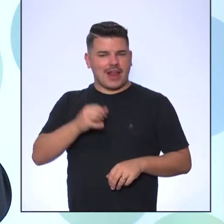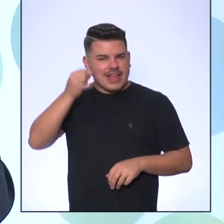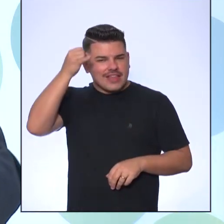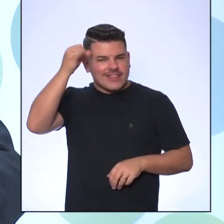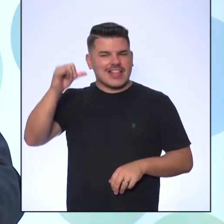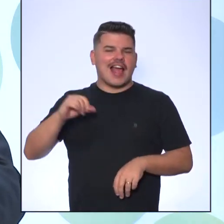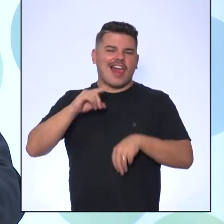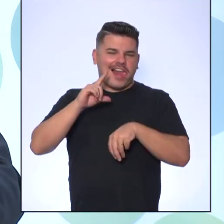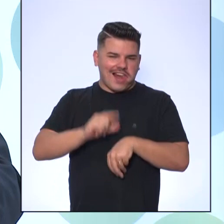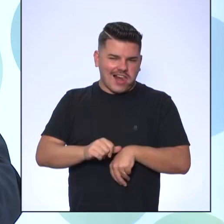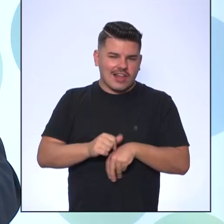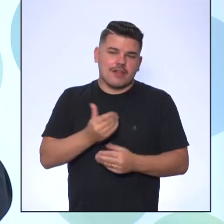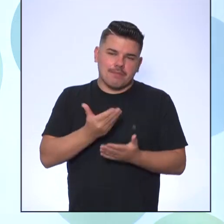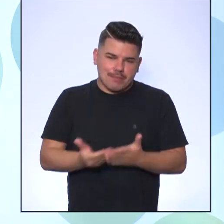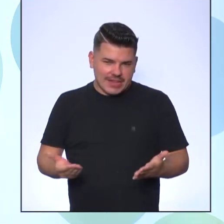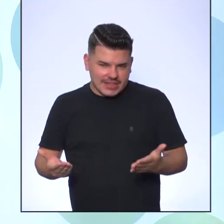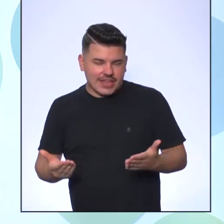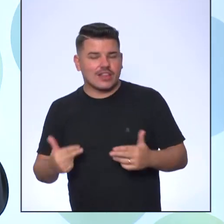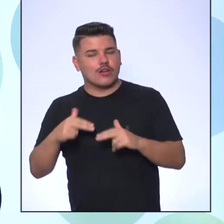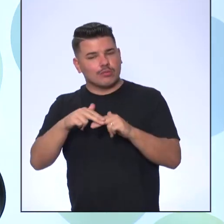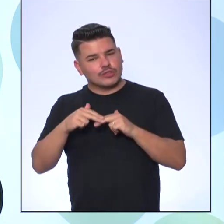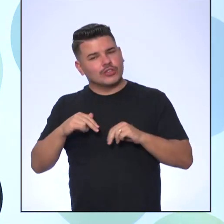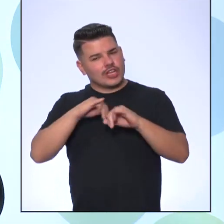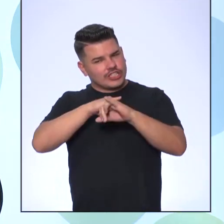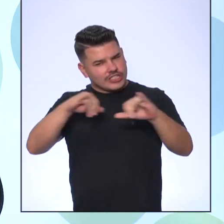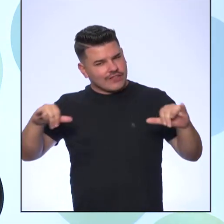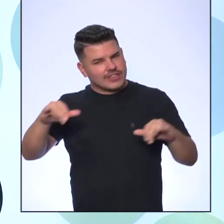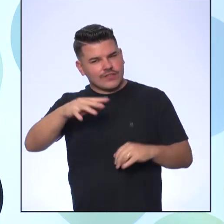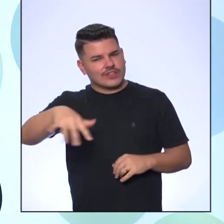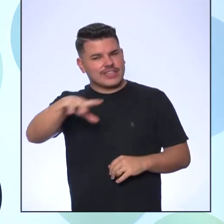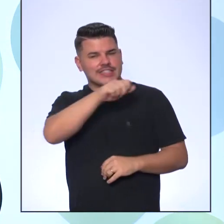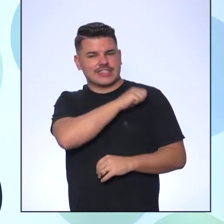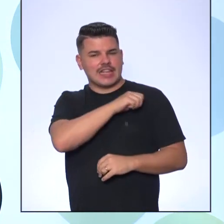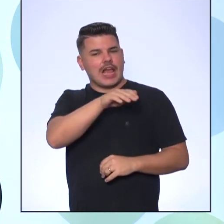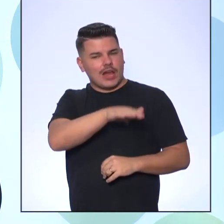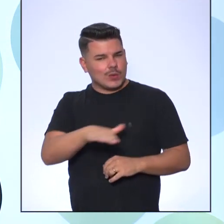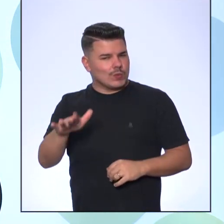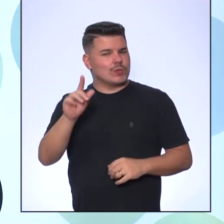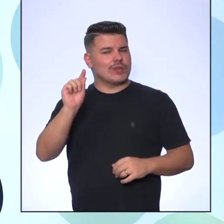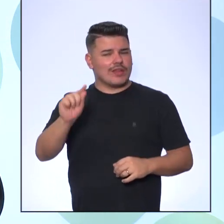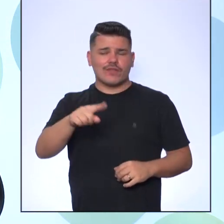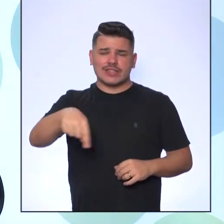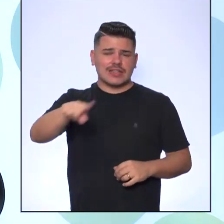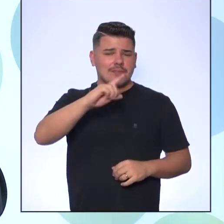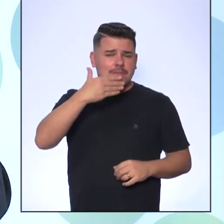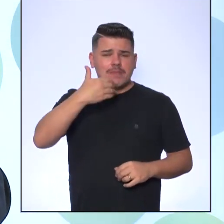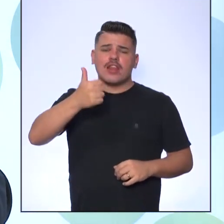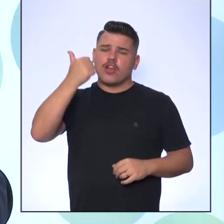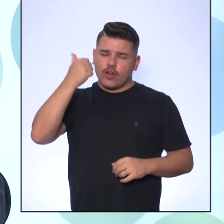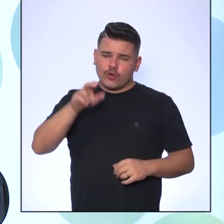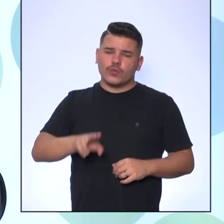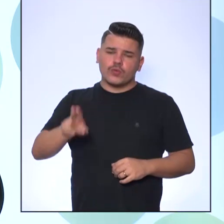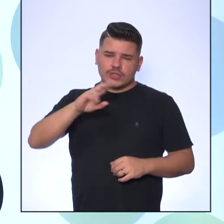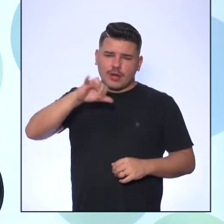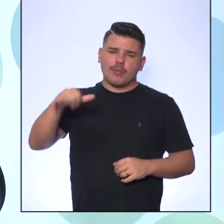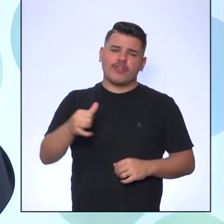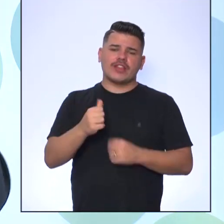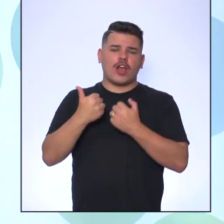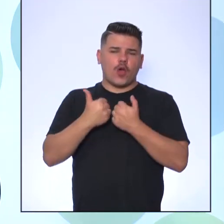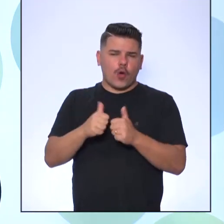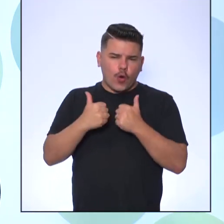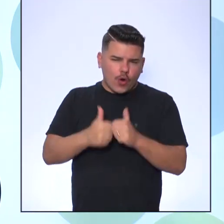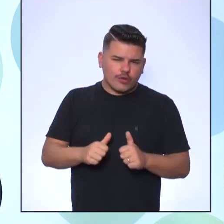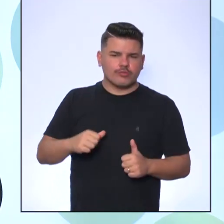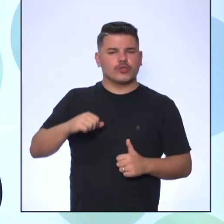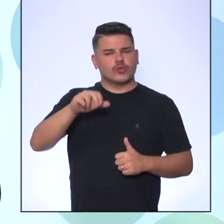caso, nós costumamos indicar para os estudantes, secretário, que eles prefiram o transporte público. Porque justamente o